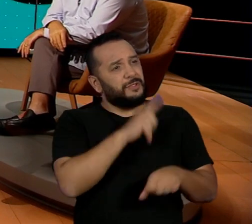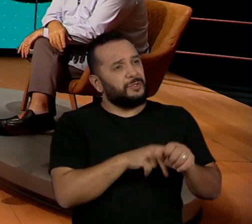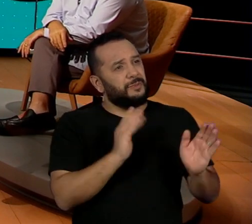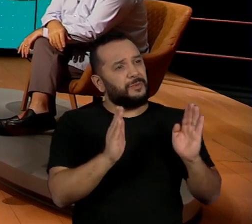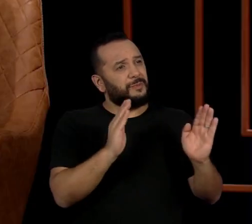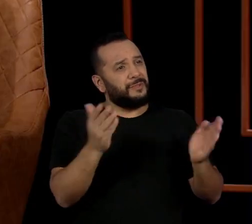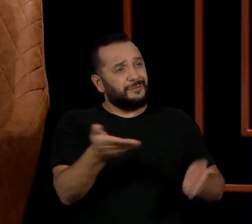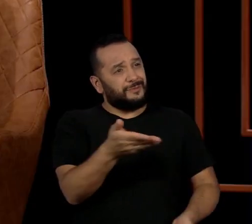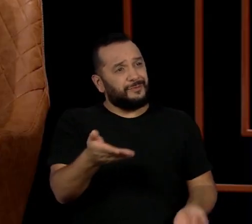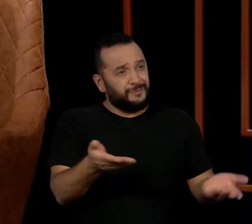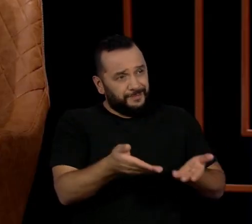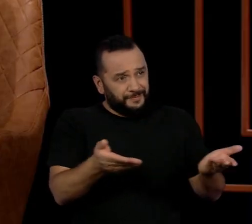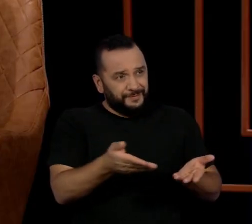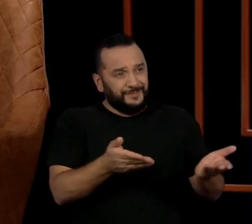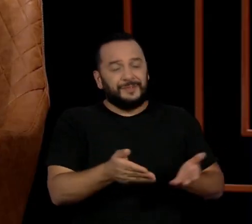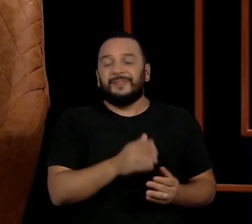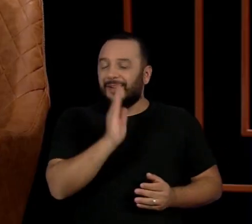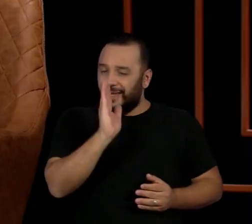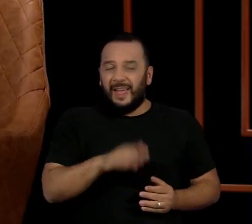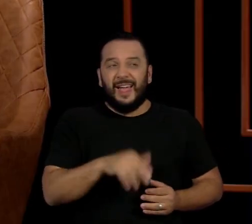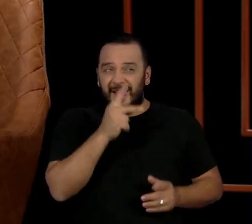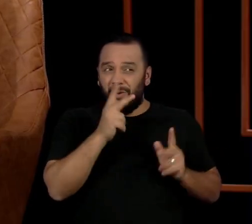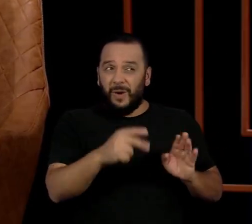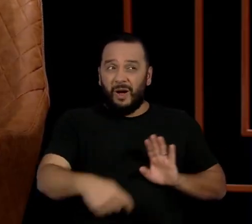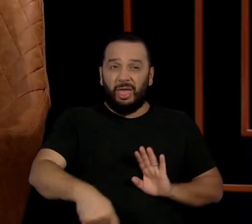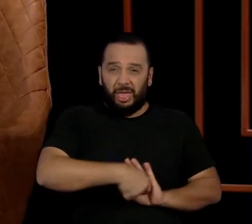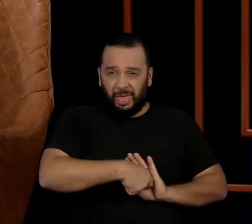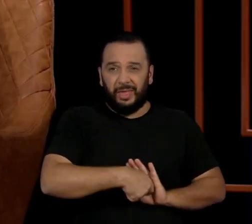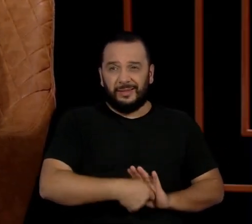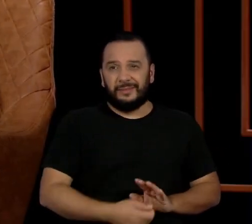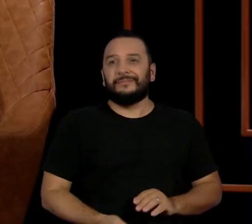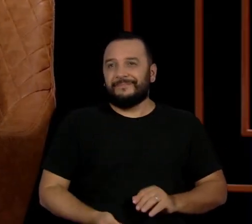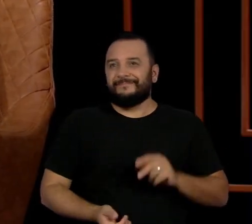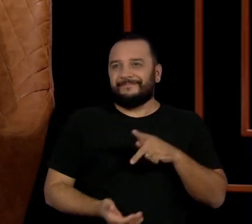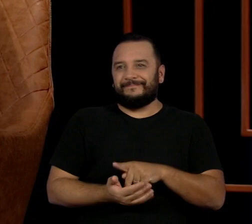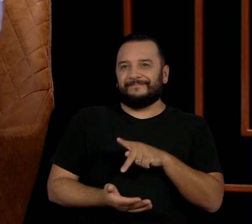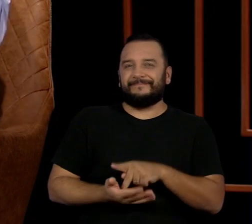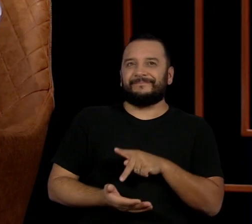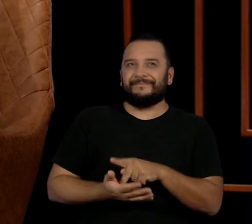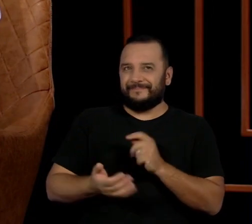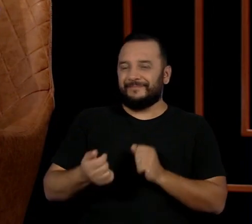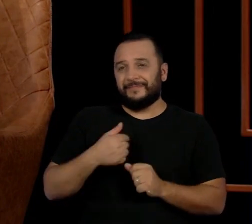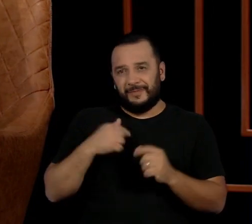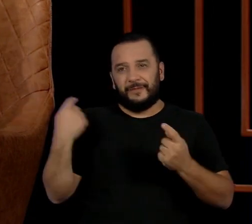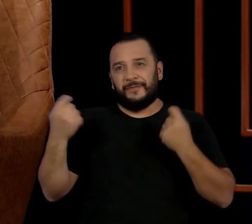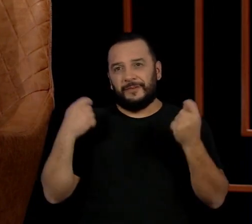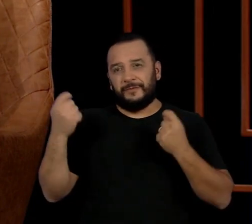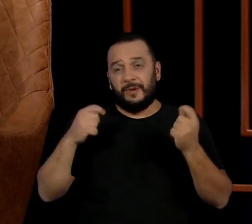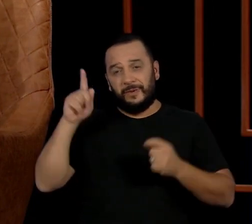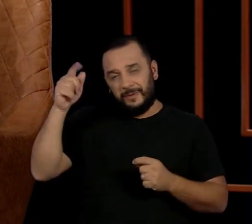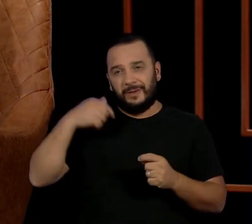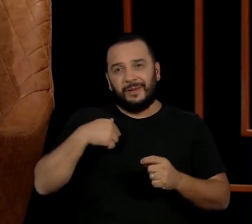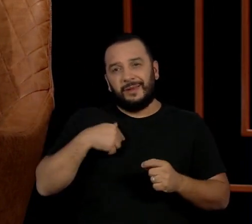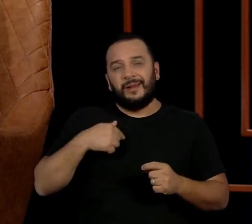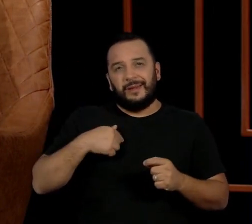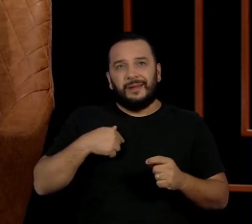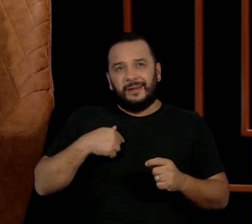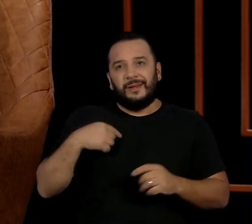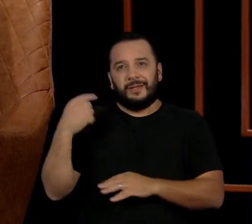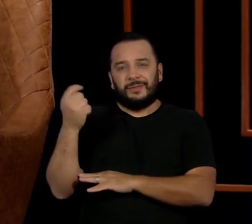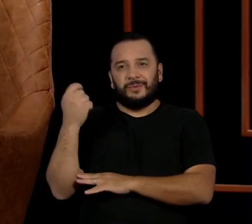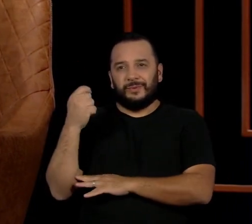Realmente é uma porrada no estômago, né? Eu acho. Eu lamento, ele passou no Festival de Gramado, eu acho que o Festival de Gramado não